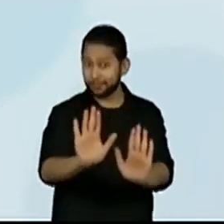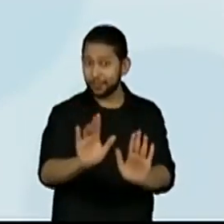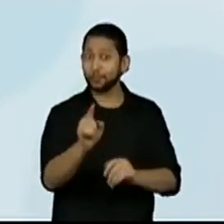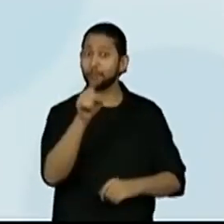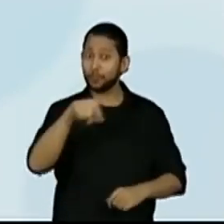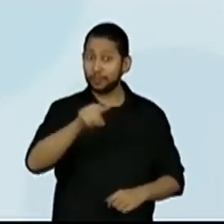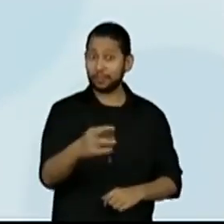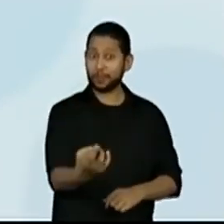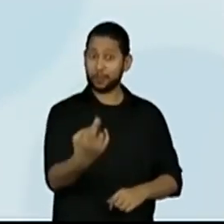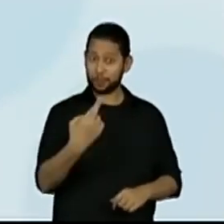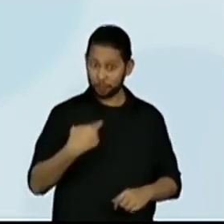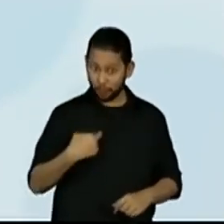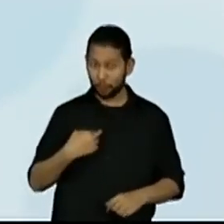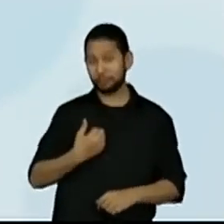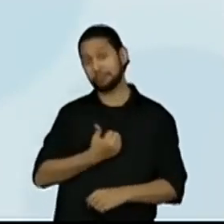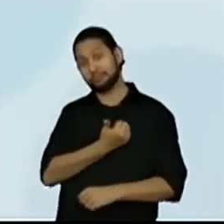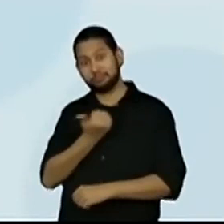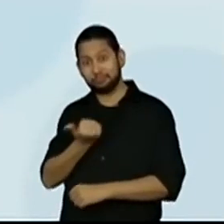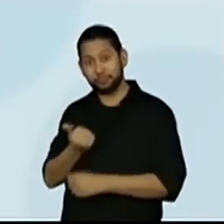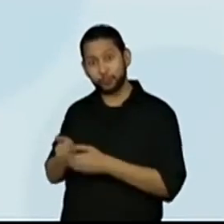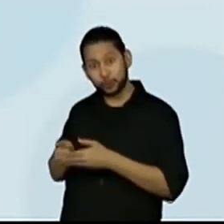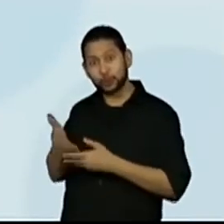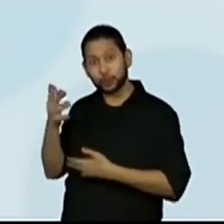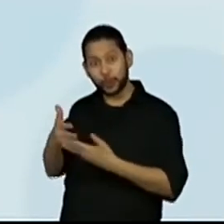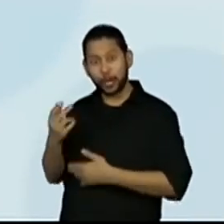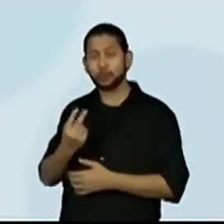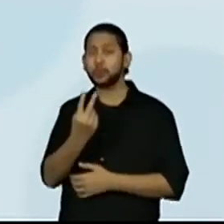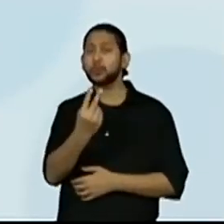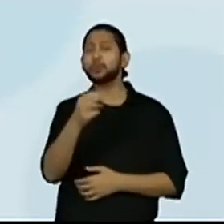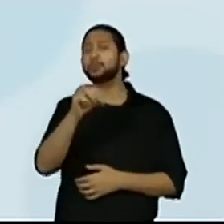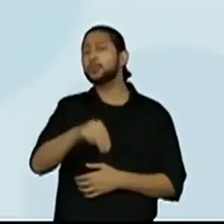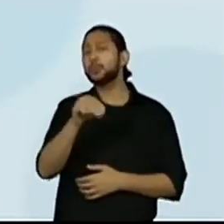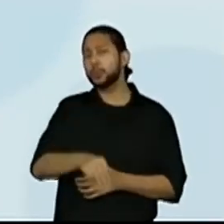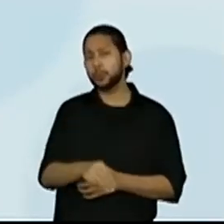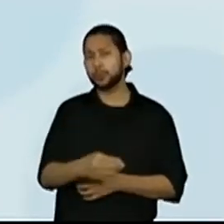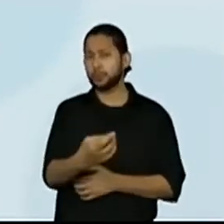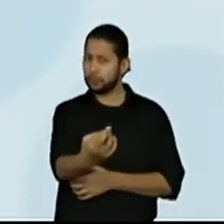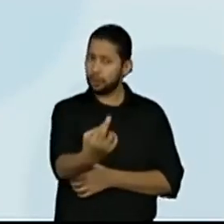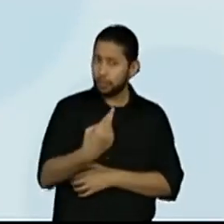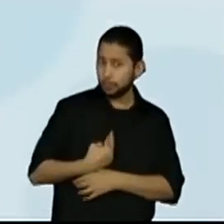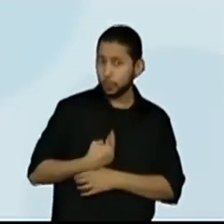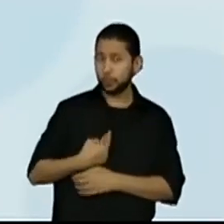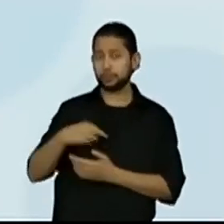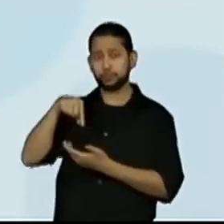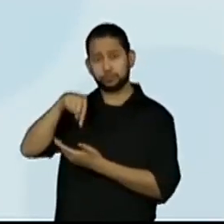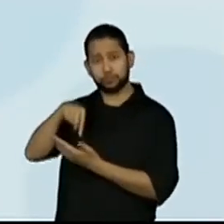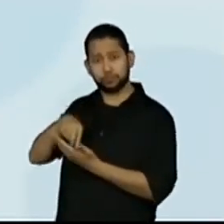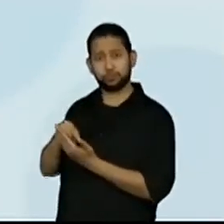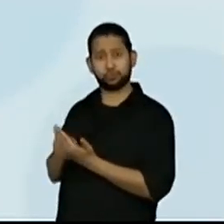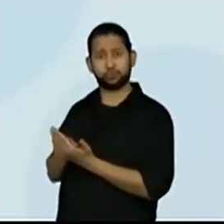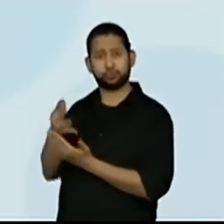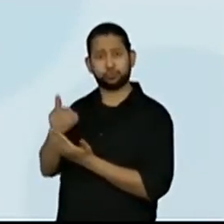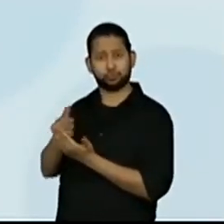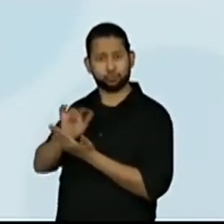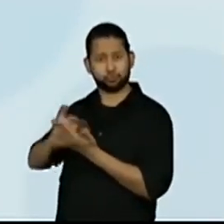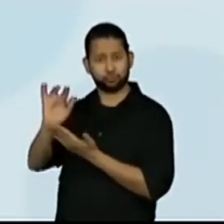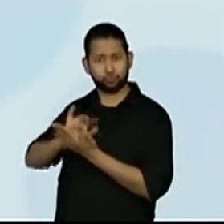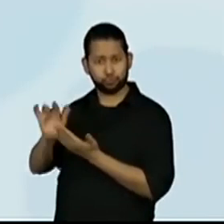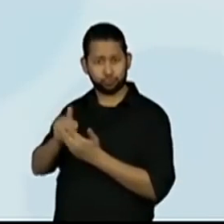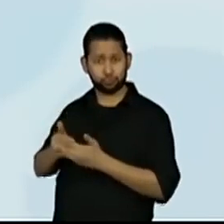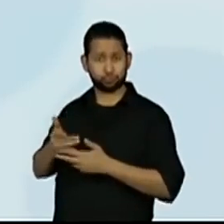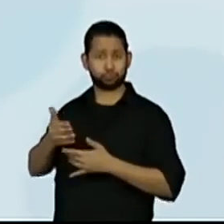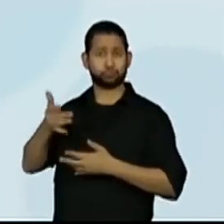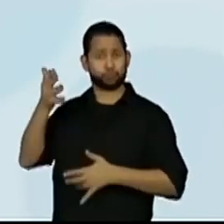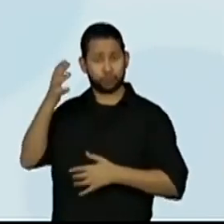uma interação. Nós vamos dar uns 2 minutinhos para que vocês respondam. Quantos tipos de